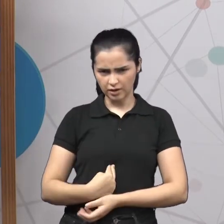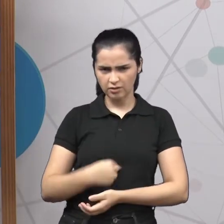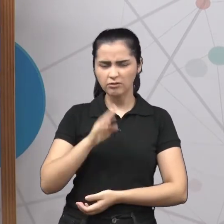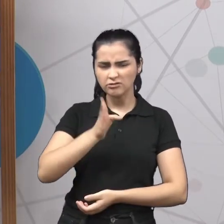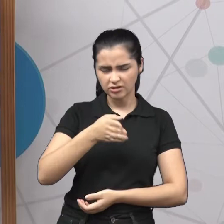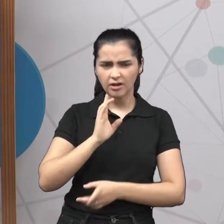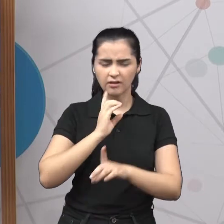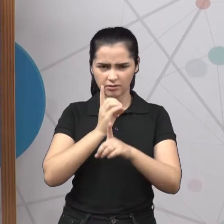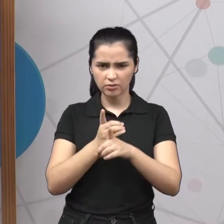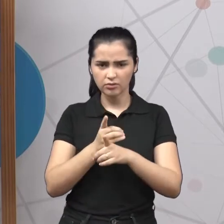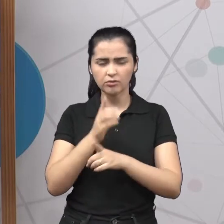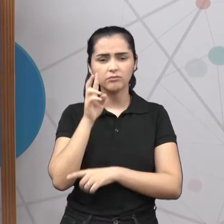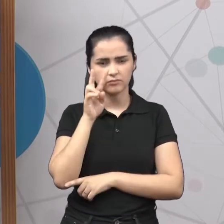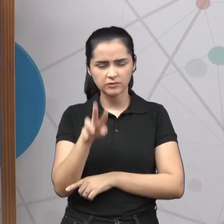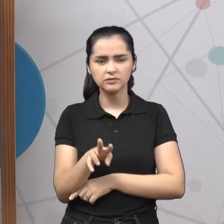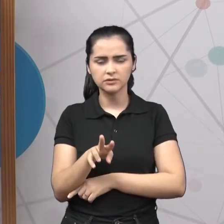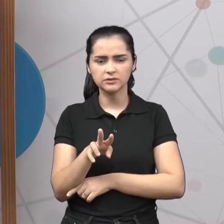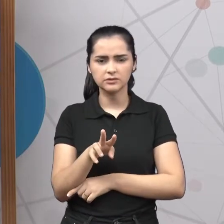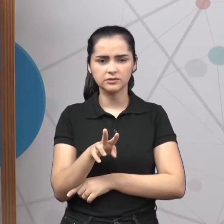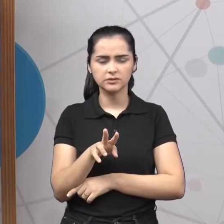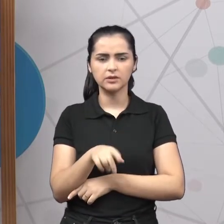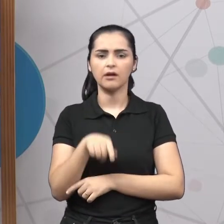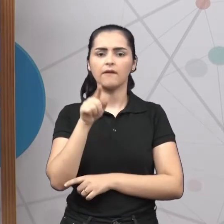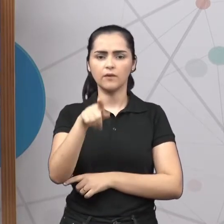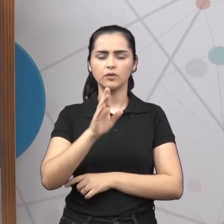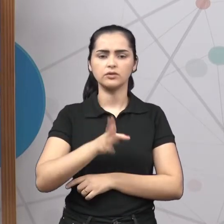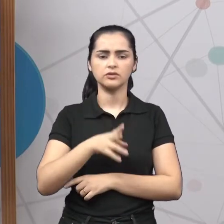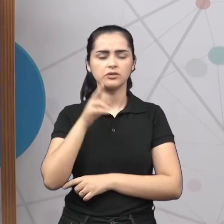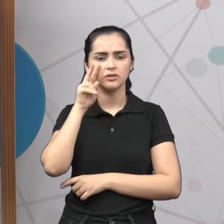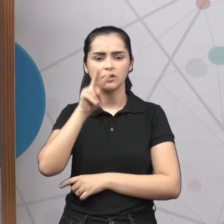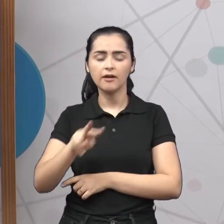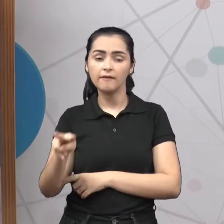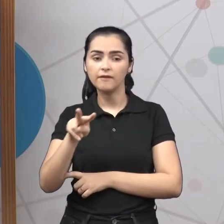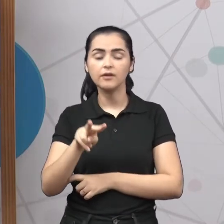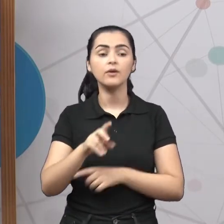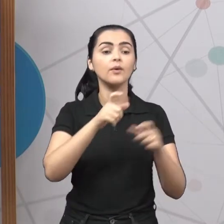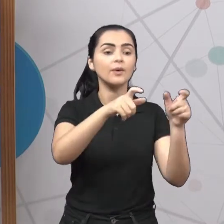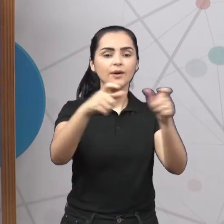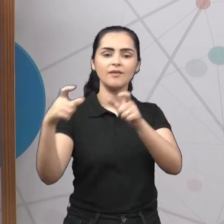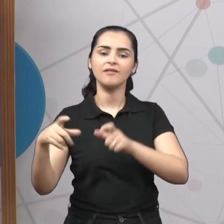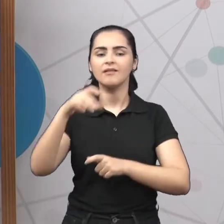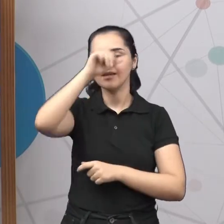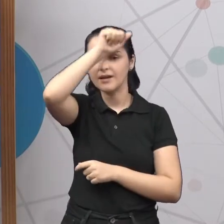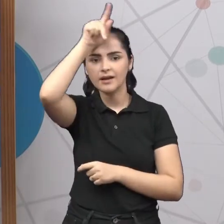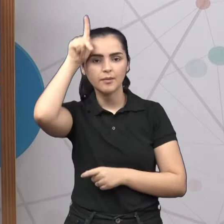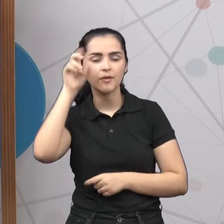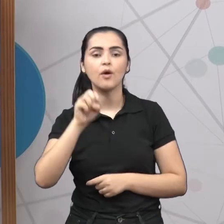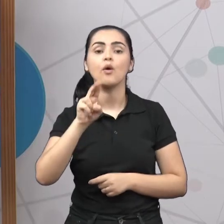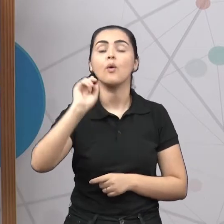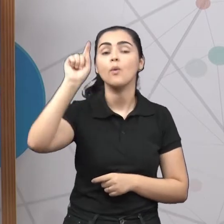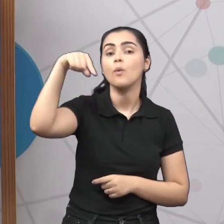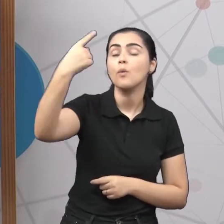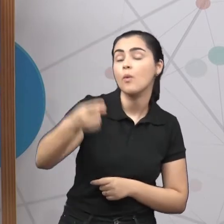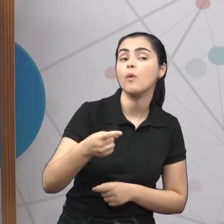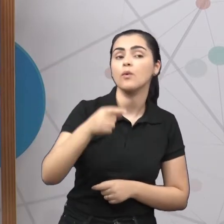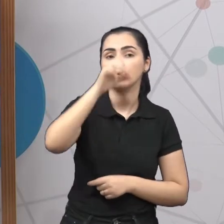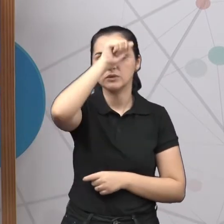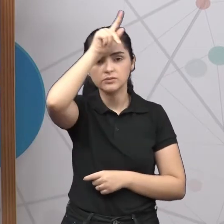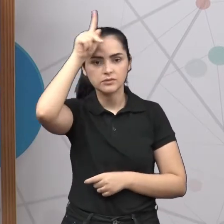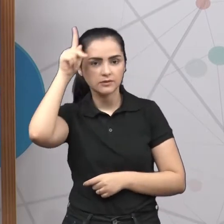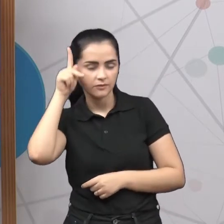algum vereador? Você já viu a prefeita em algum lugar? Outros prefeitos, né, que já passaram por Rio